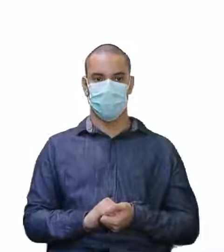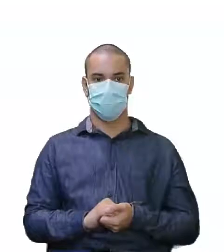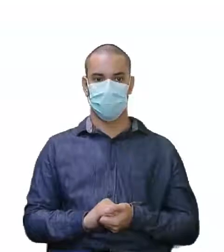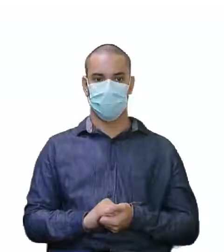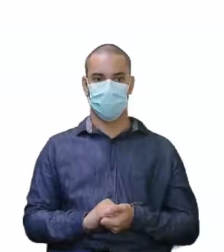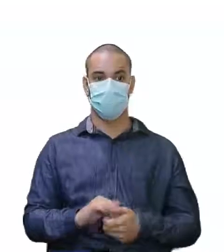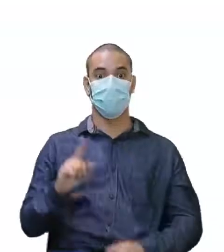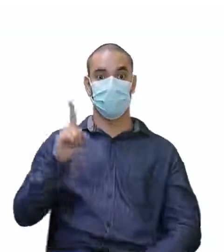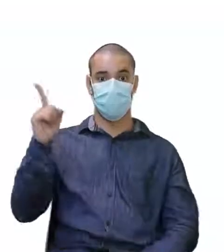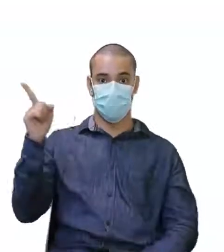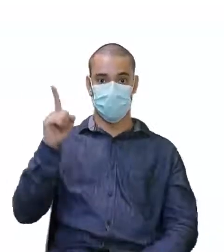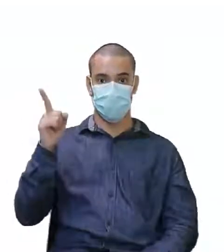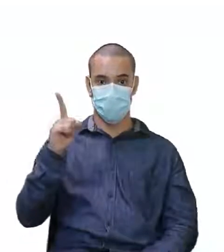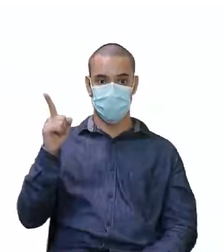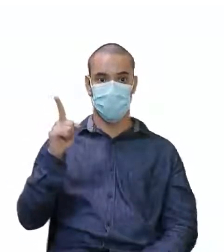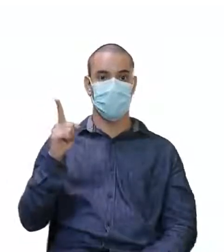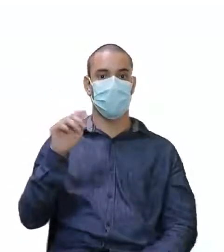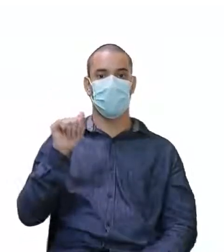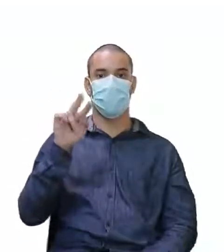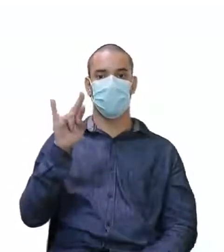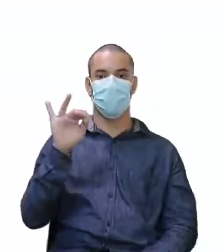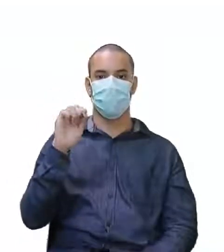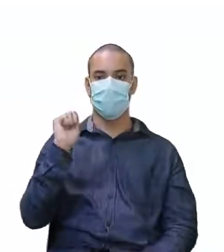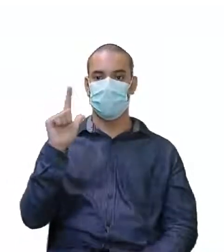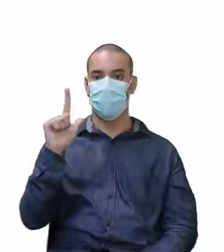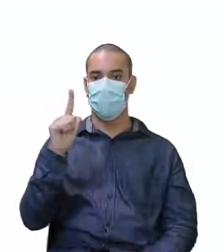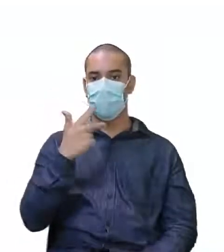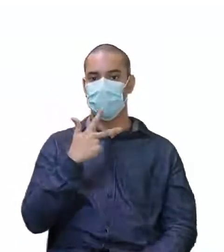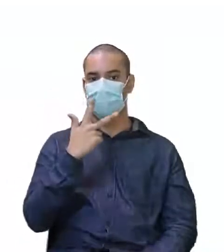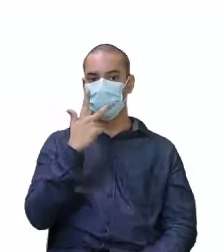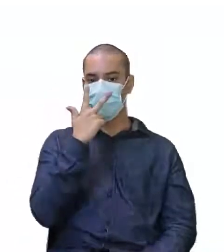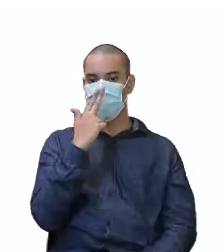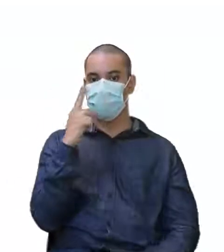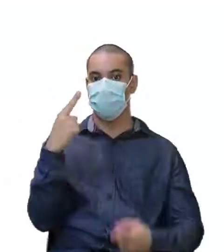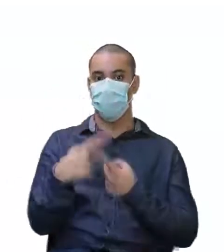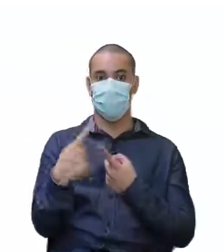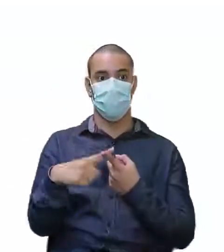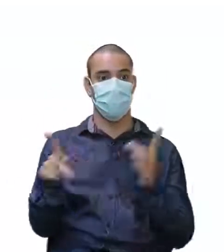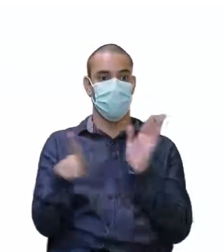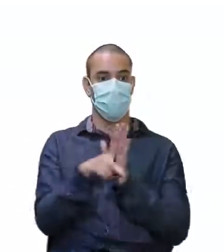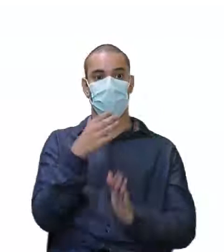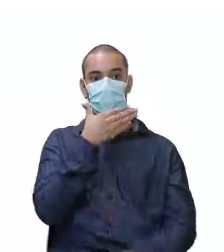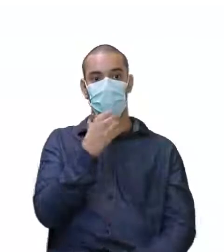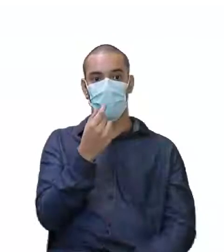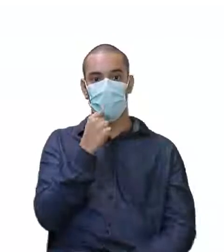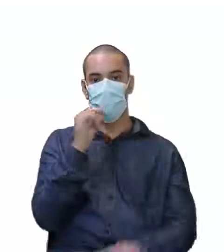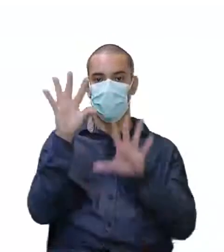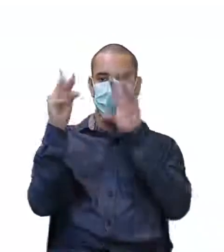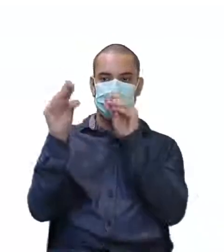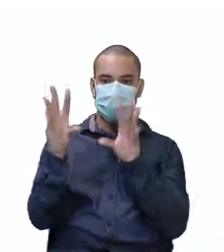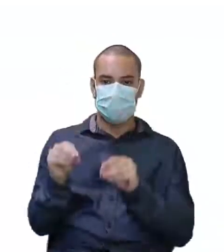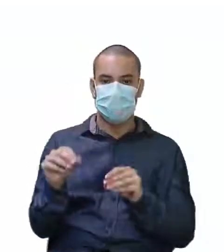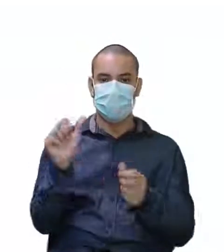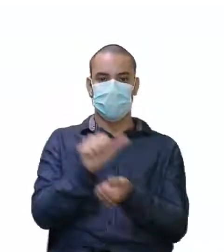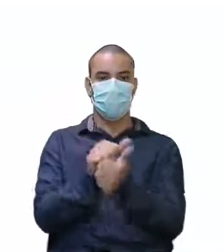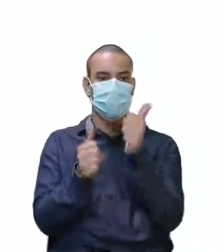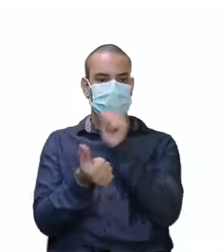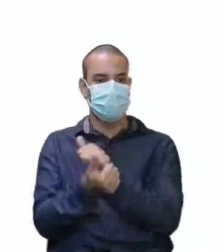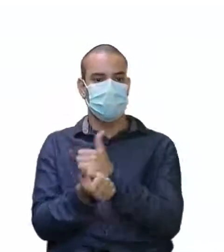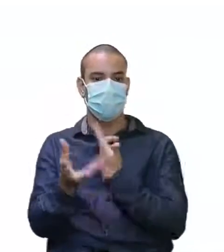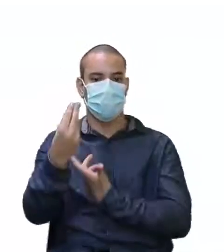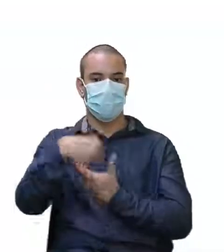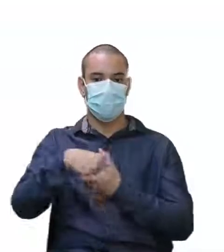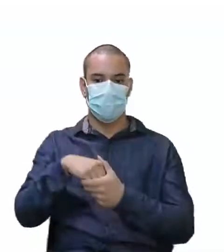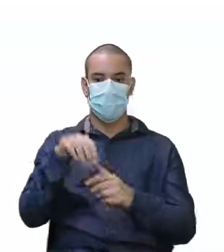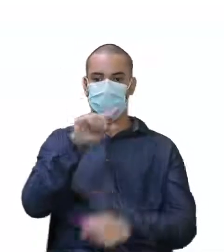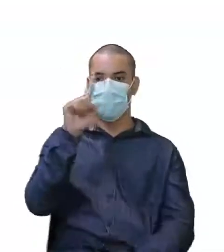Já o habitat artificial, é bem intuitivo isso, né? O natural é aquele que é normal na natureza e os artificiais são